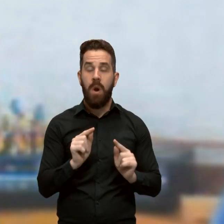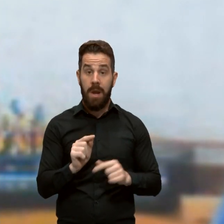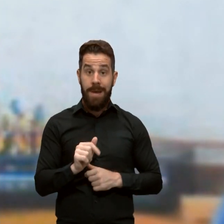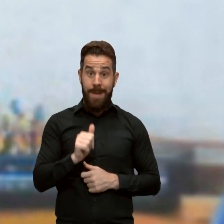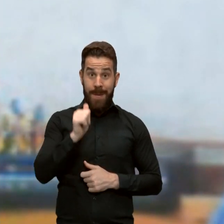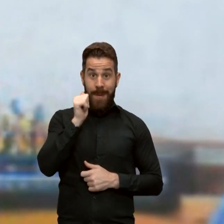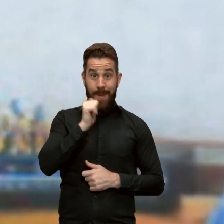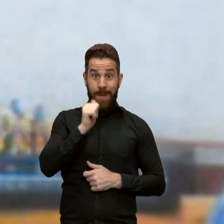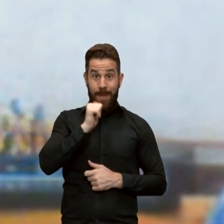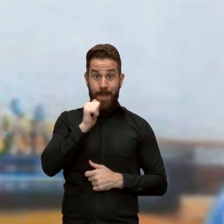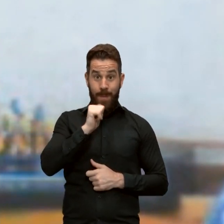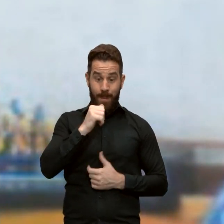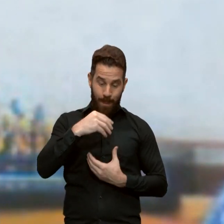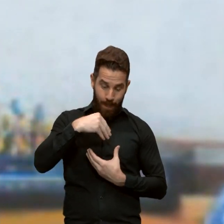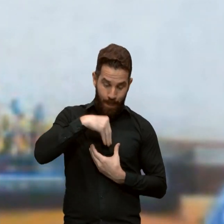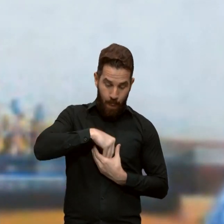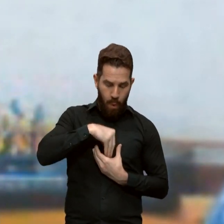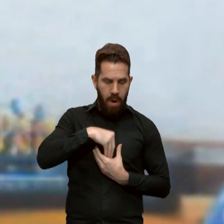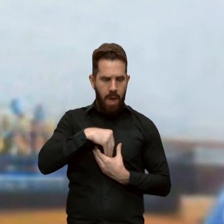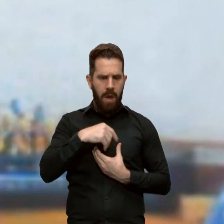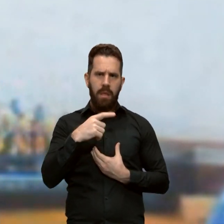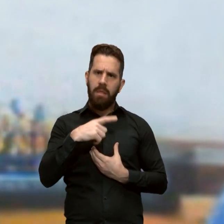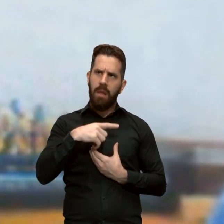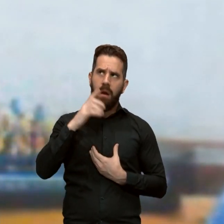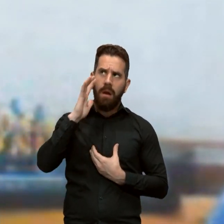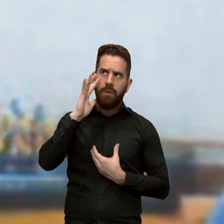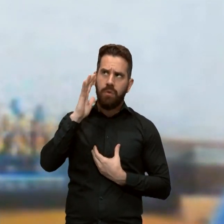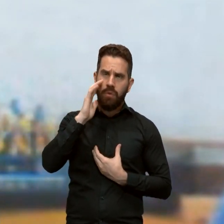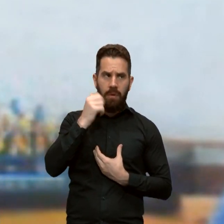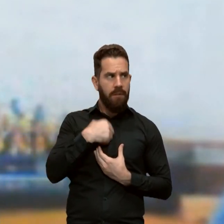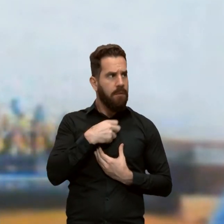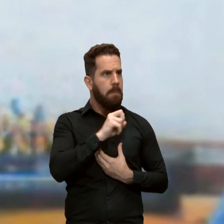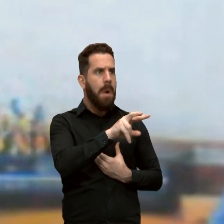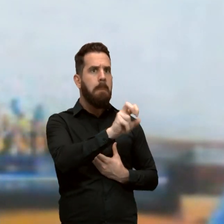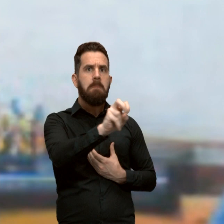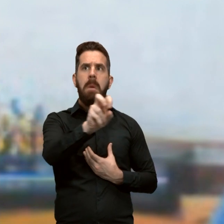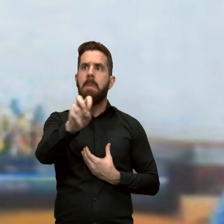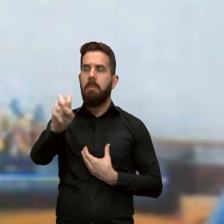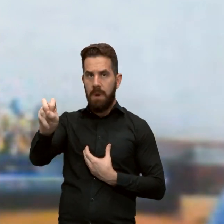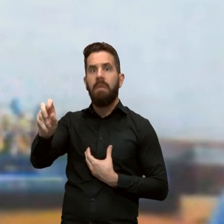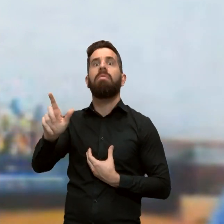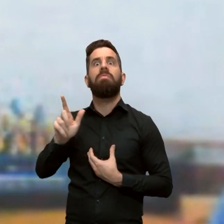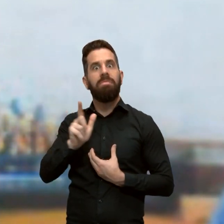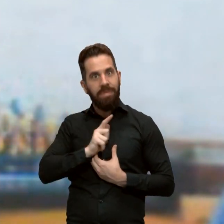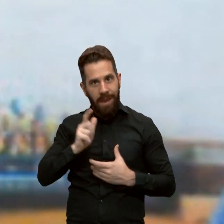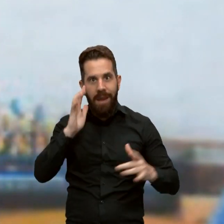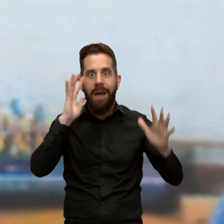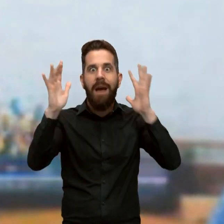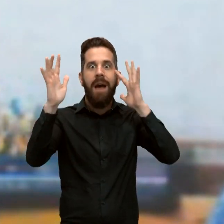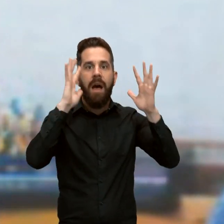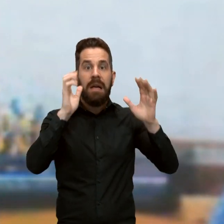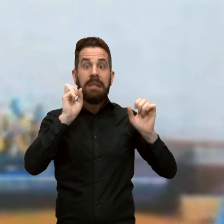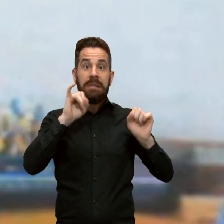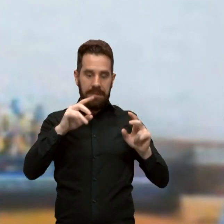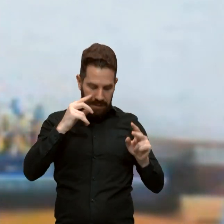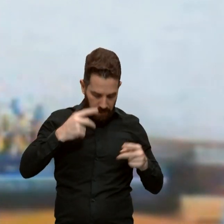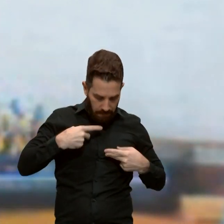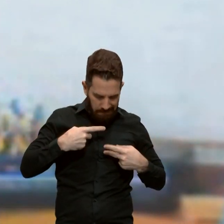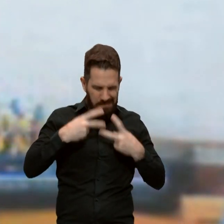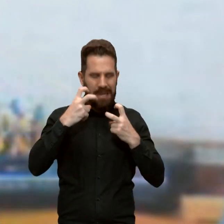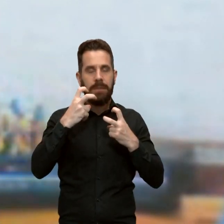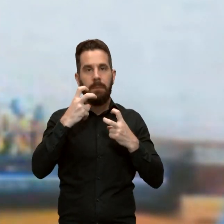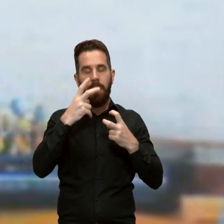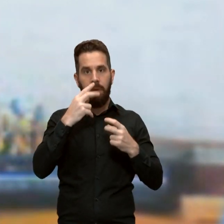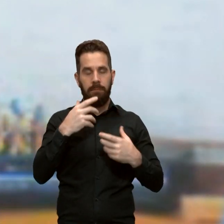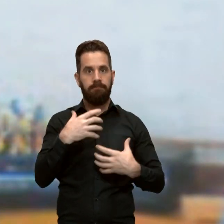fora, sonha. E aquela mulher, né, ou aquela pessoa que olha para dentro, ela acorda. Então, eu acho que é